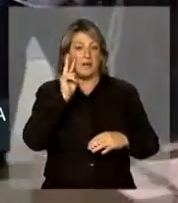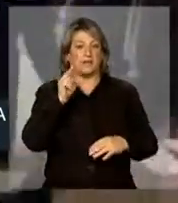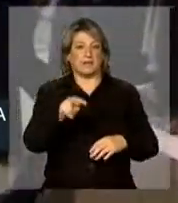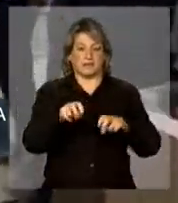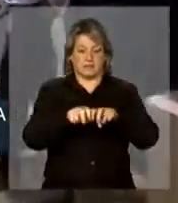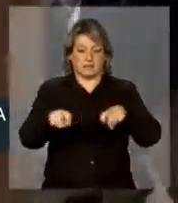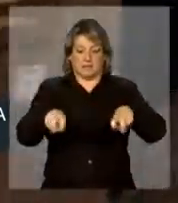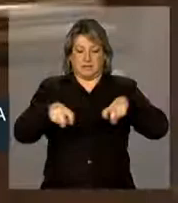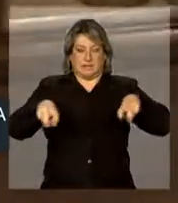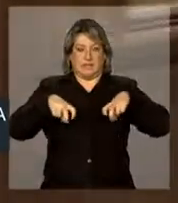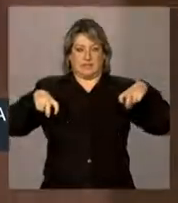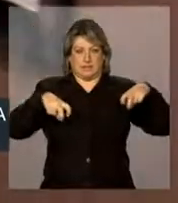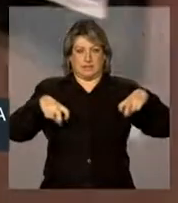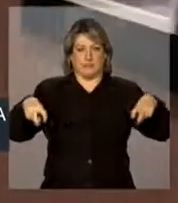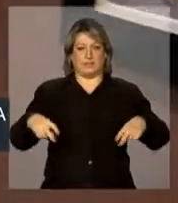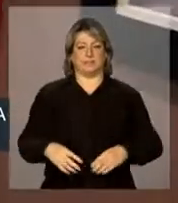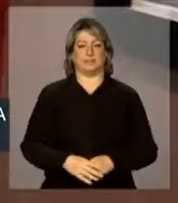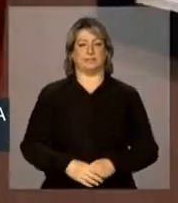arquibancada